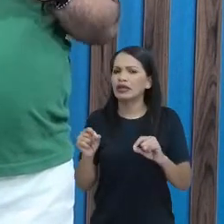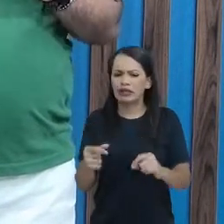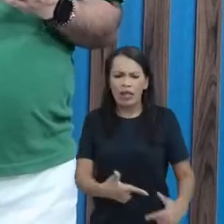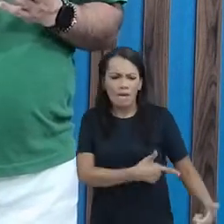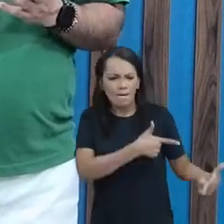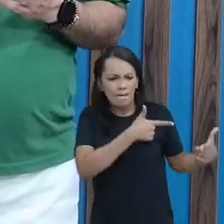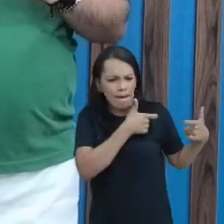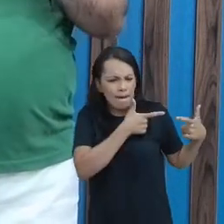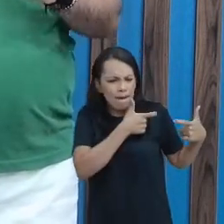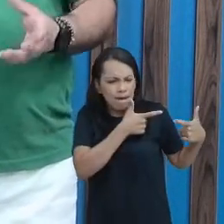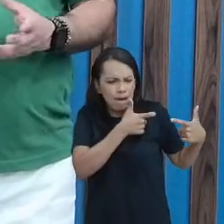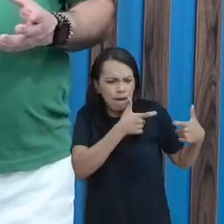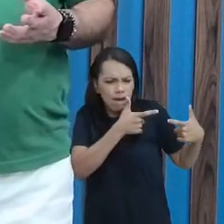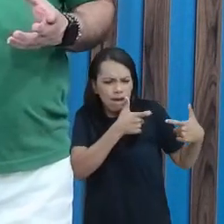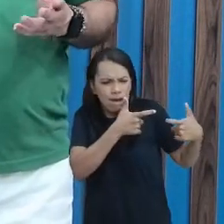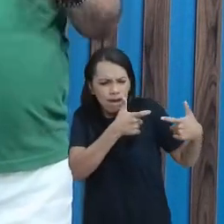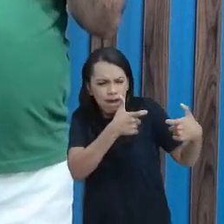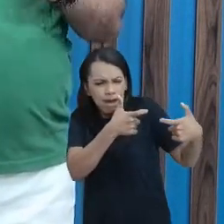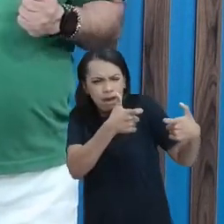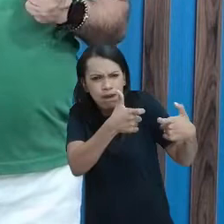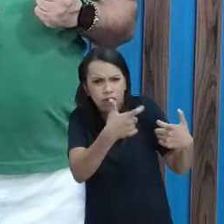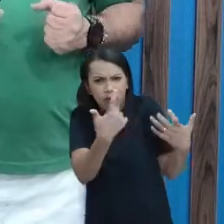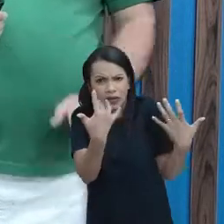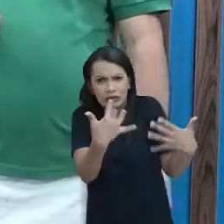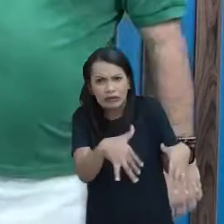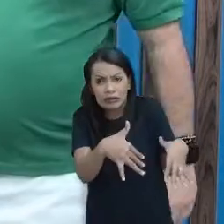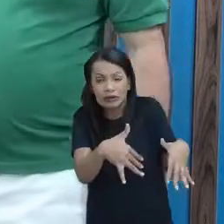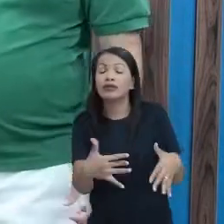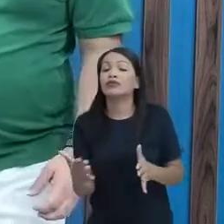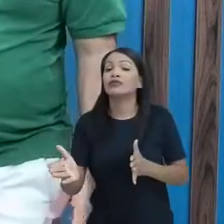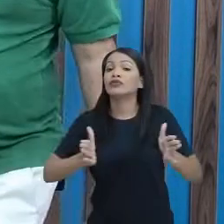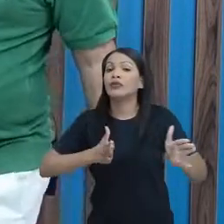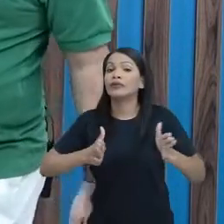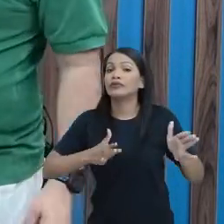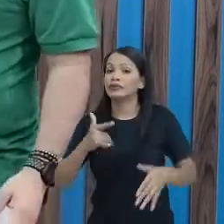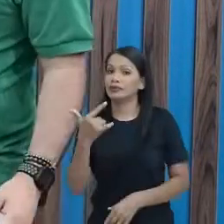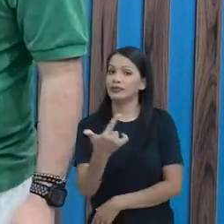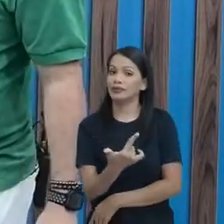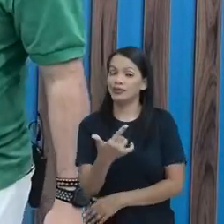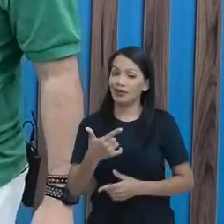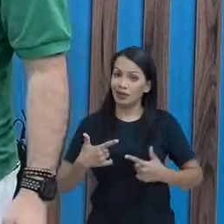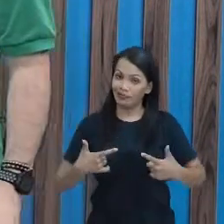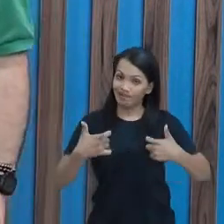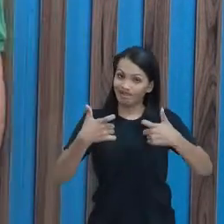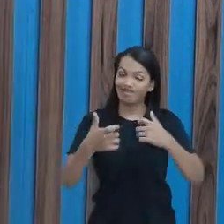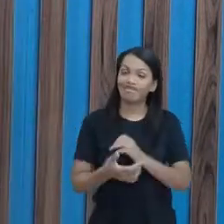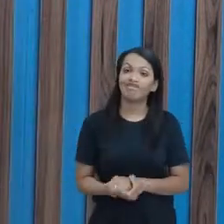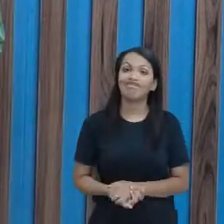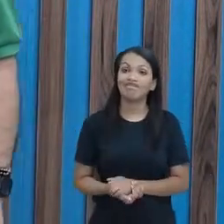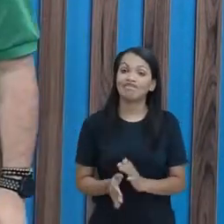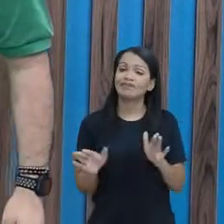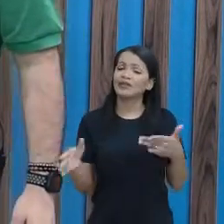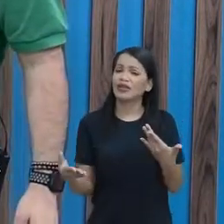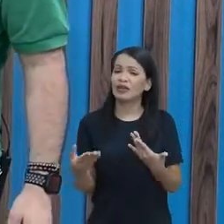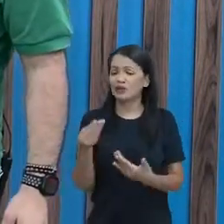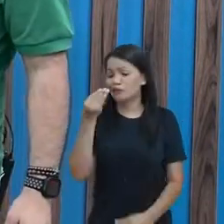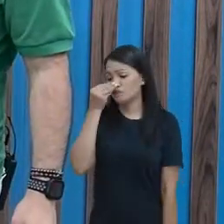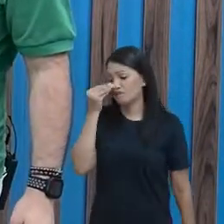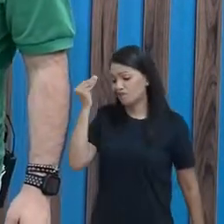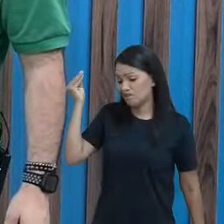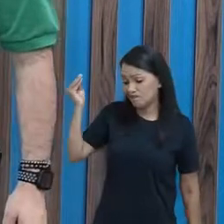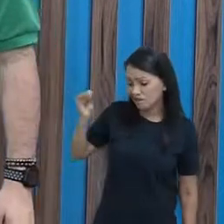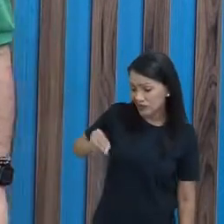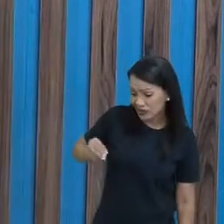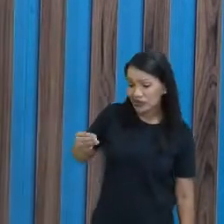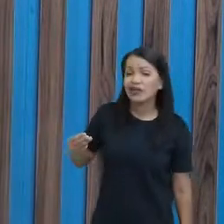aí durante o período da Segunda Guerra. Então, com a falha da operação, foi aberto um